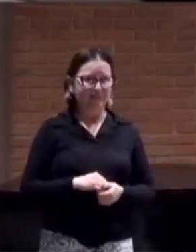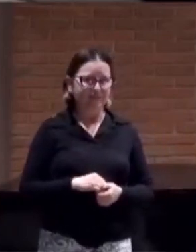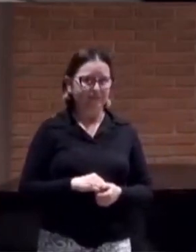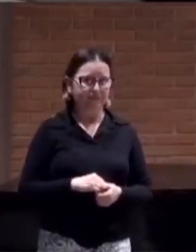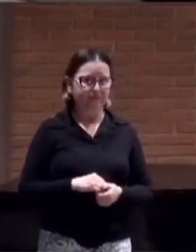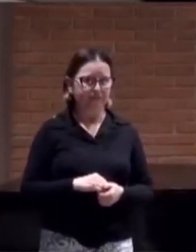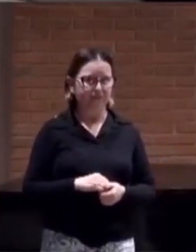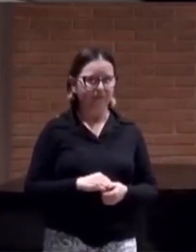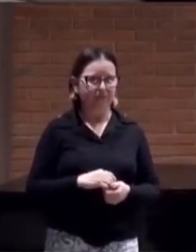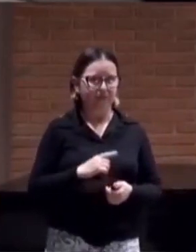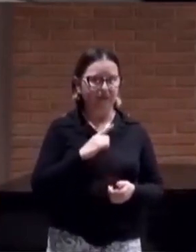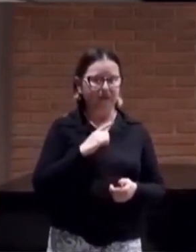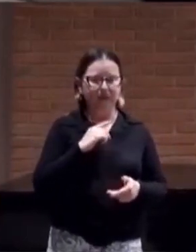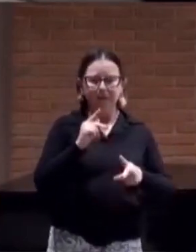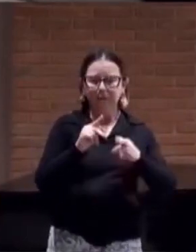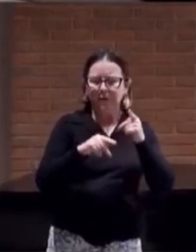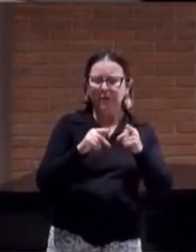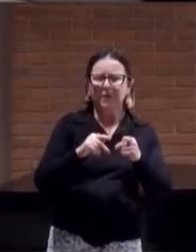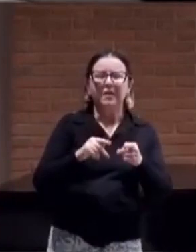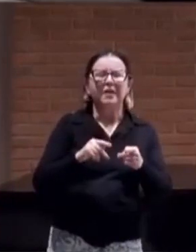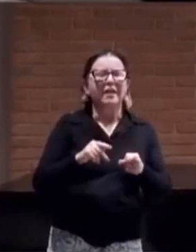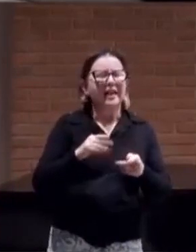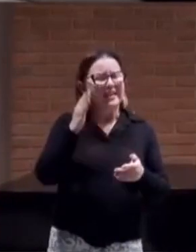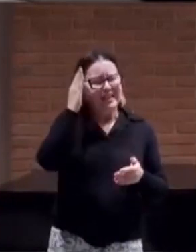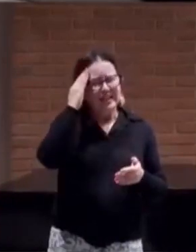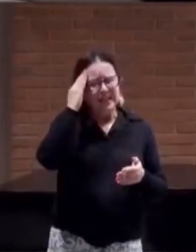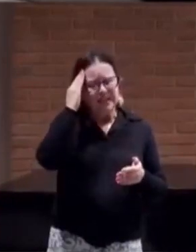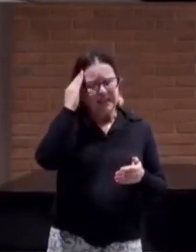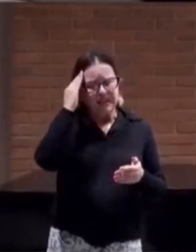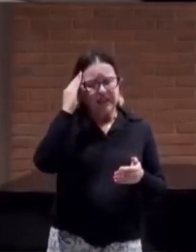Tem muita gente que sabe muito da Bíblia,